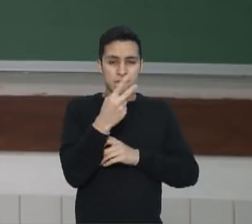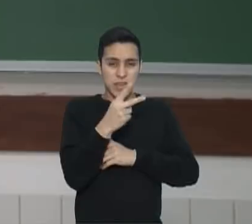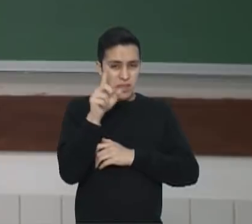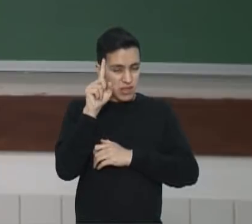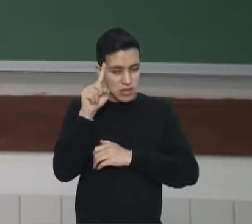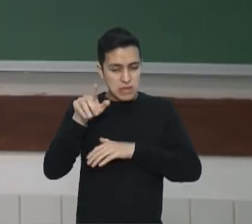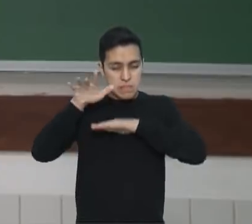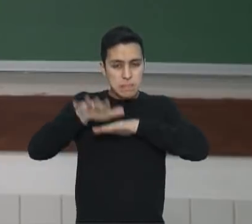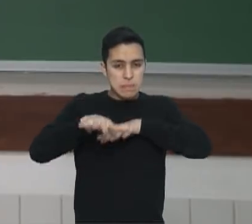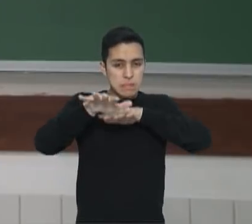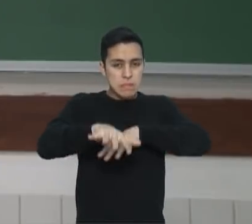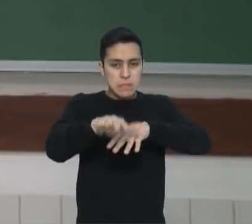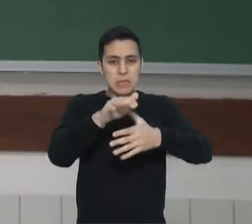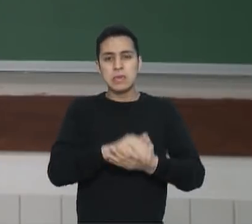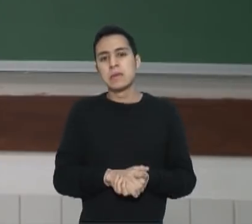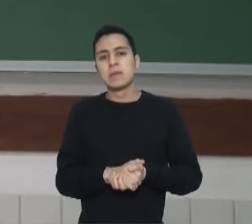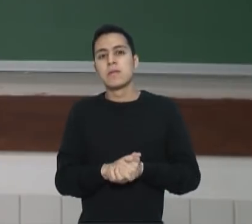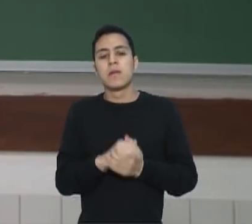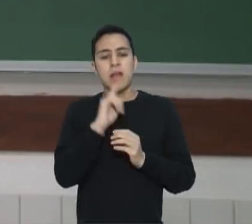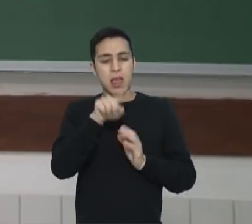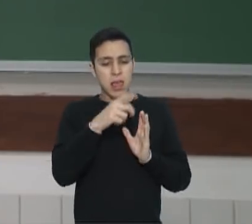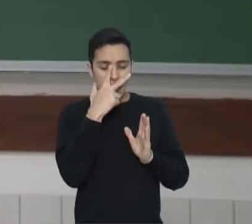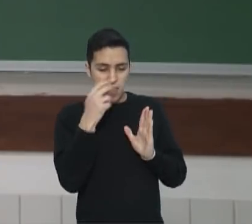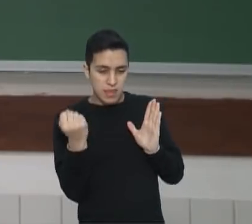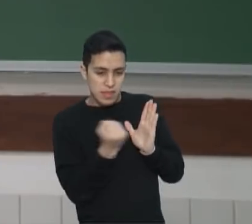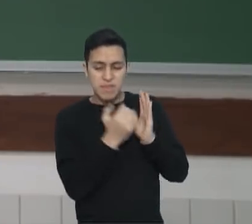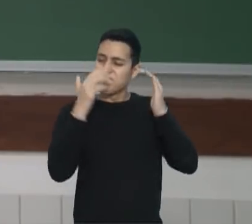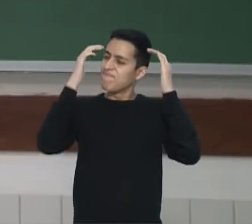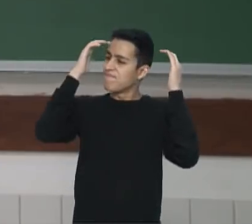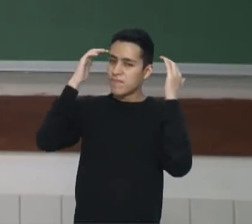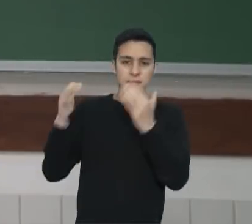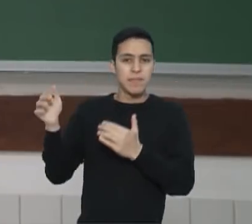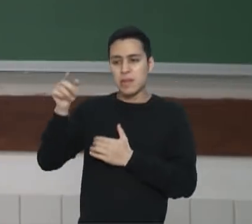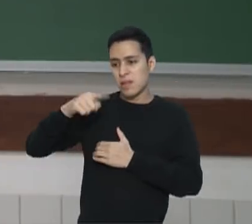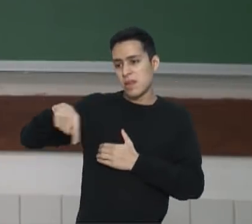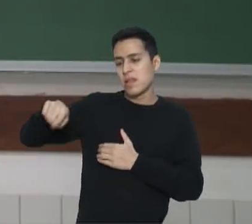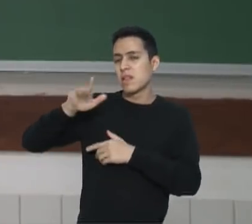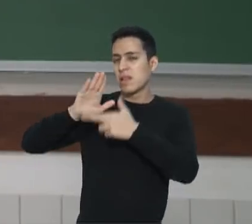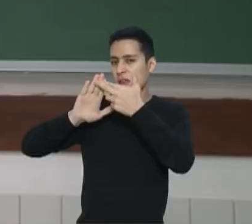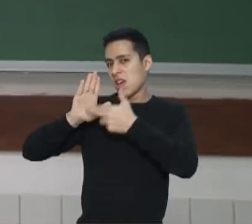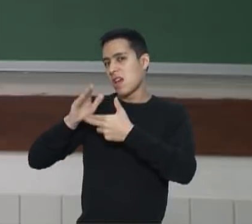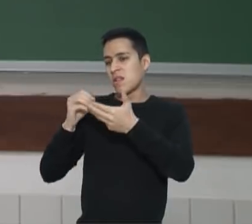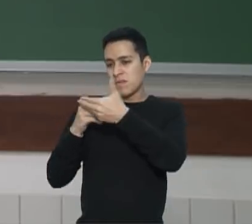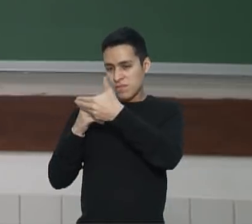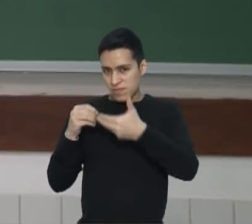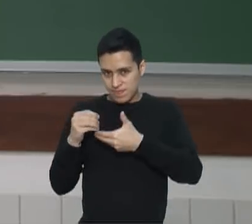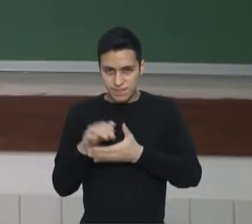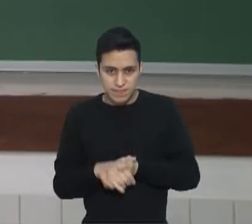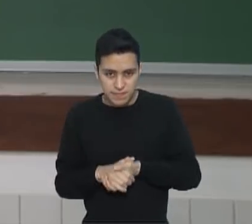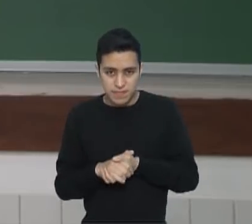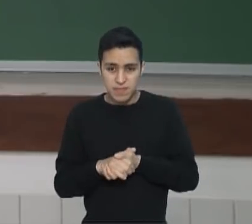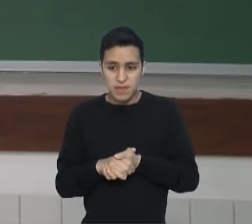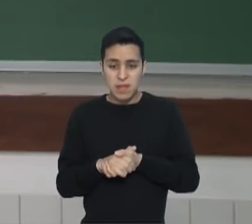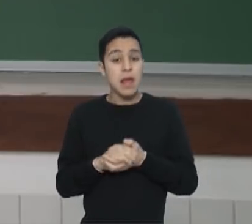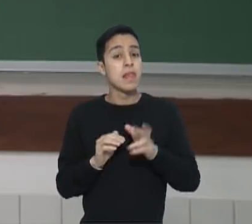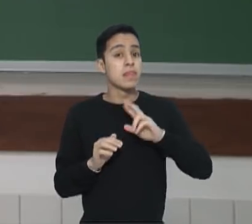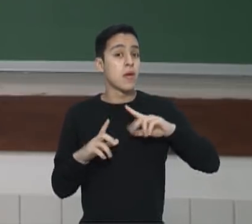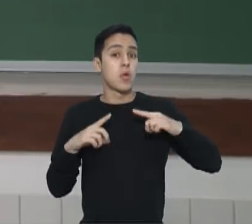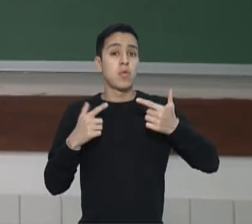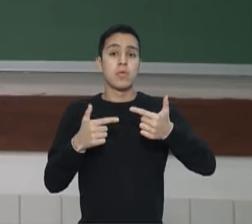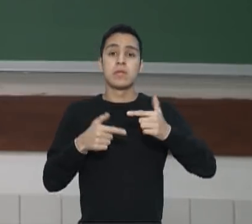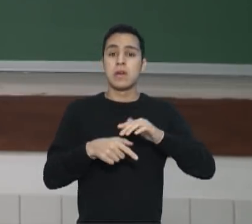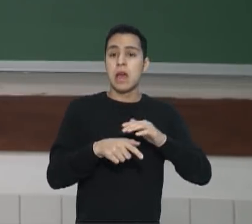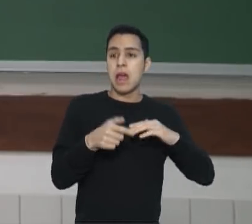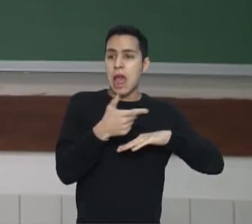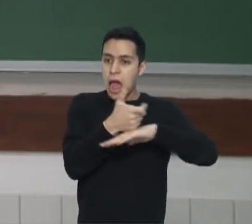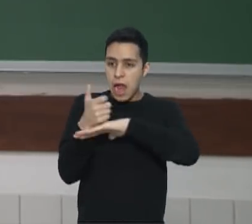dias, com o símbolo da desobediência civil. É a proposta de não fazer uma luta armada, mas